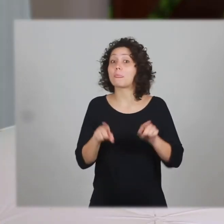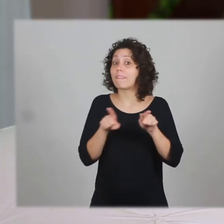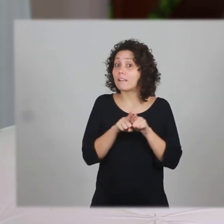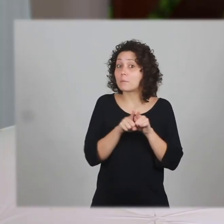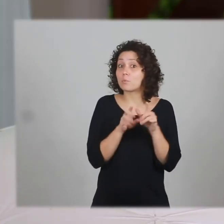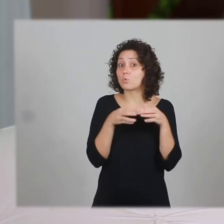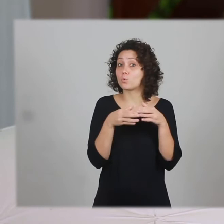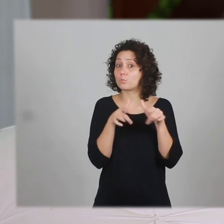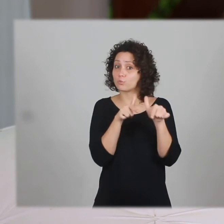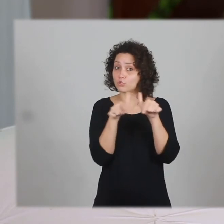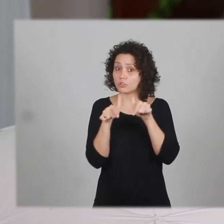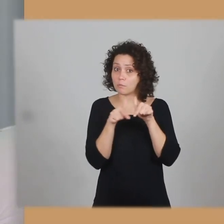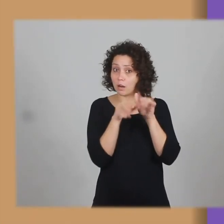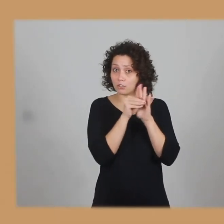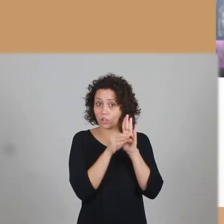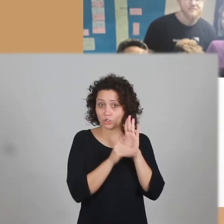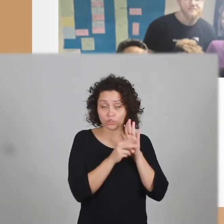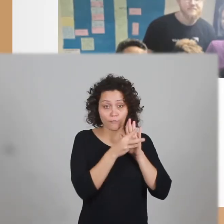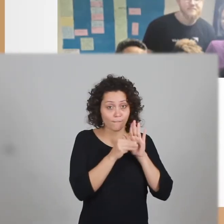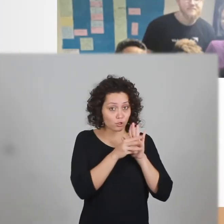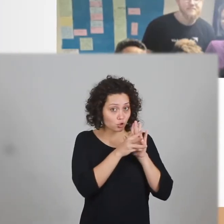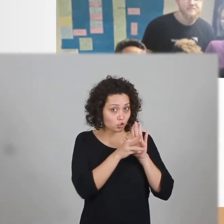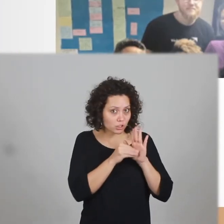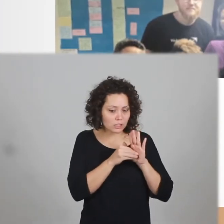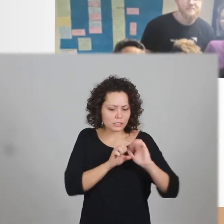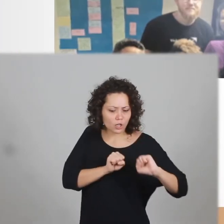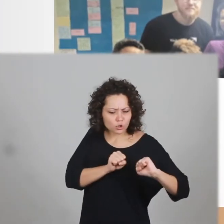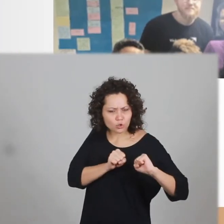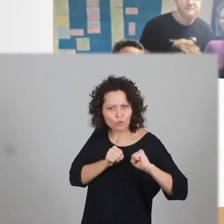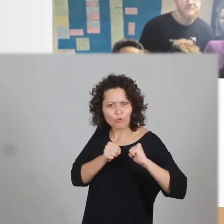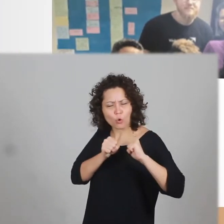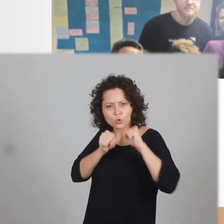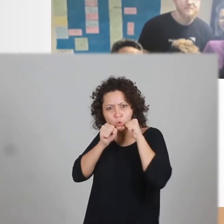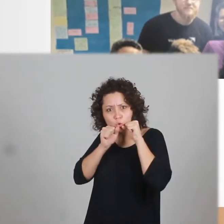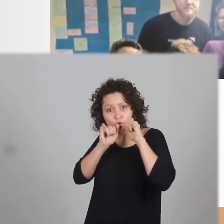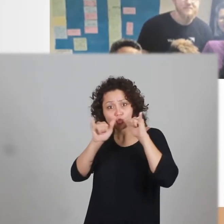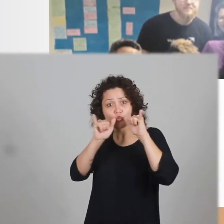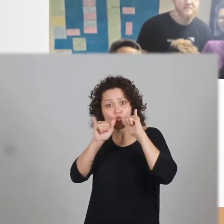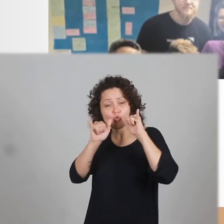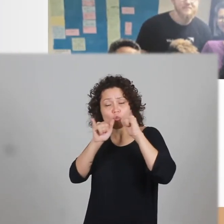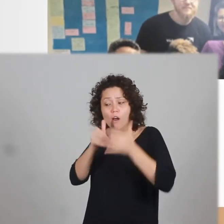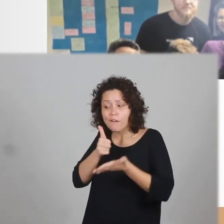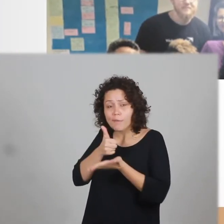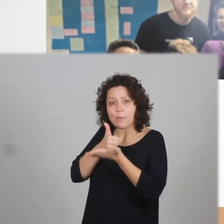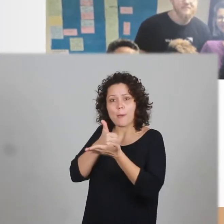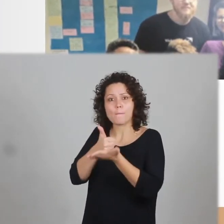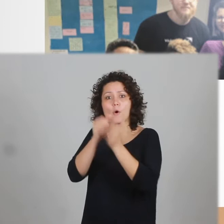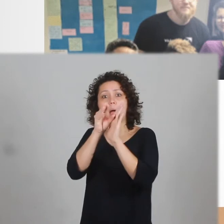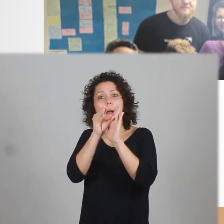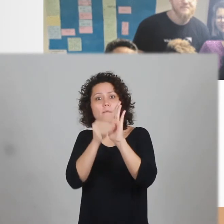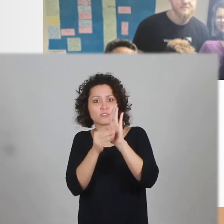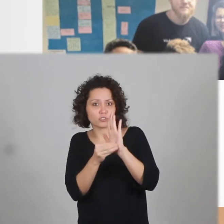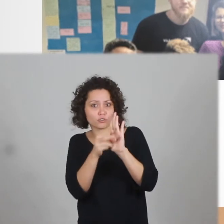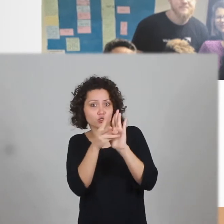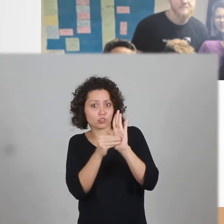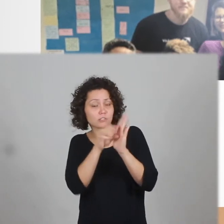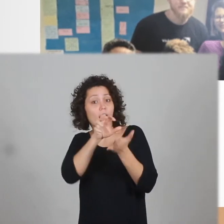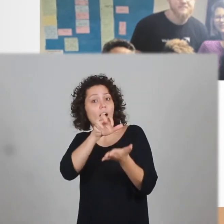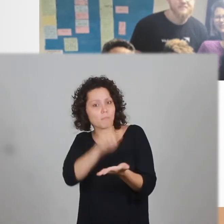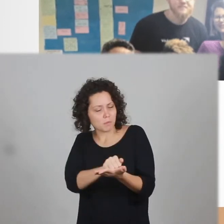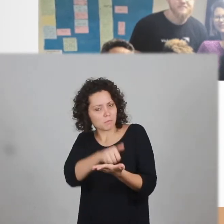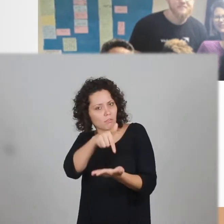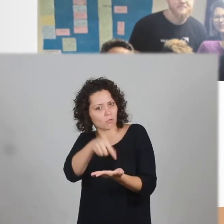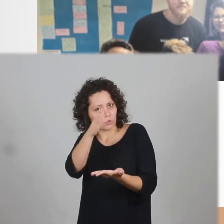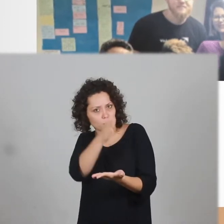da Agenda 2030 no Brasil. O GT Agenda 2030 é uma coalizão formada por entidades de todas as regiões do